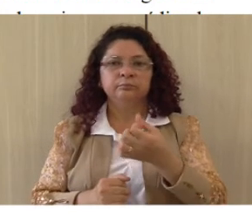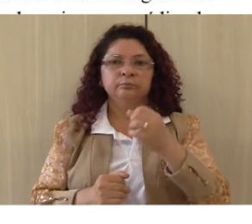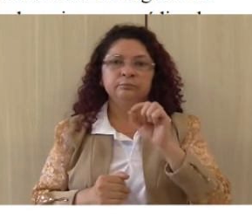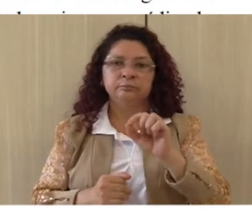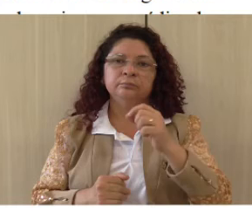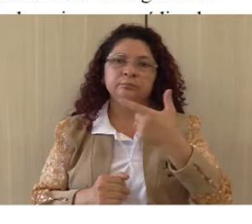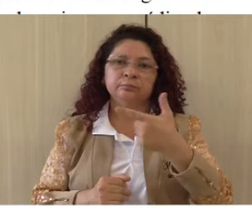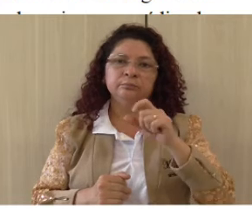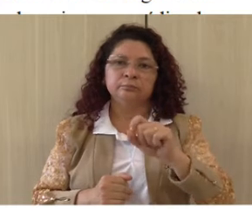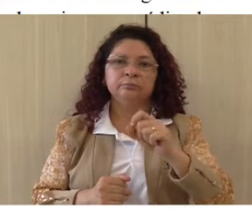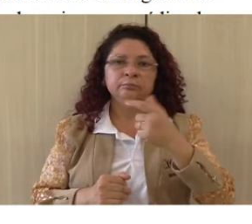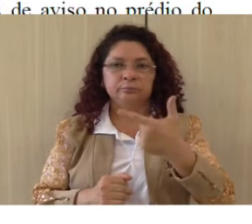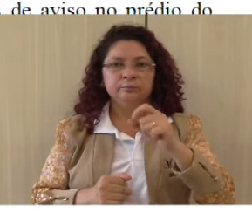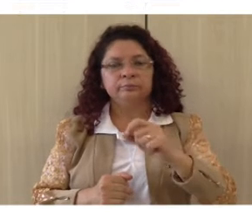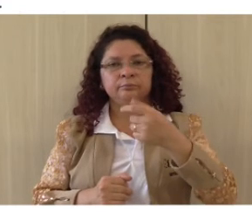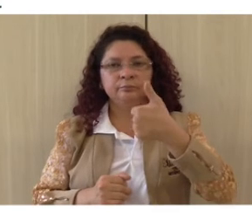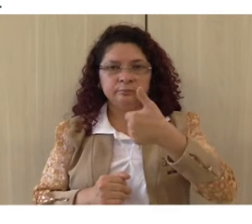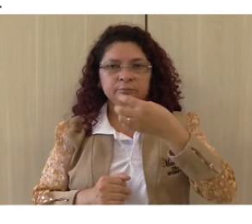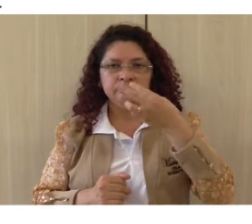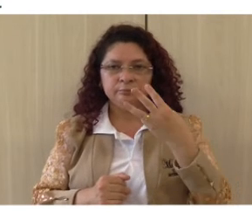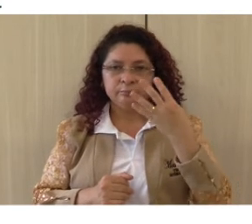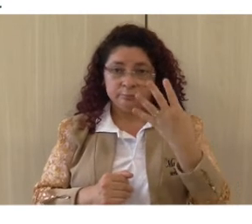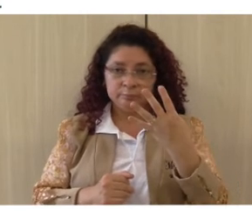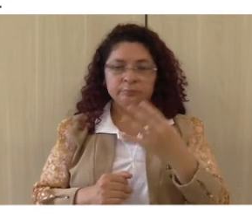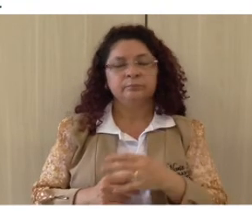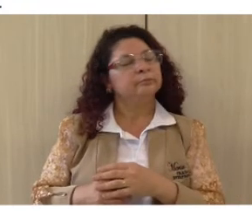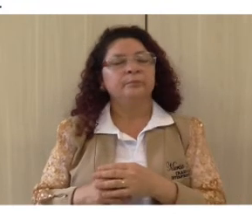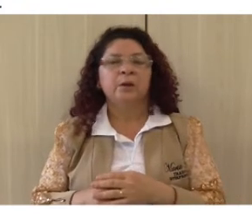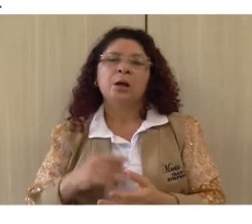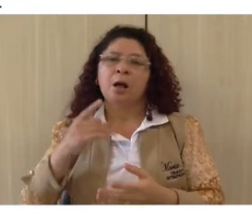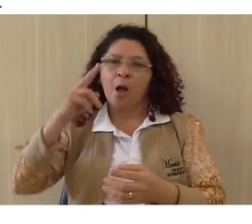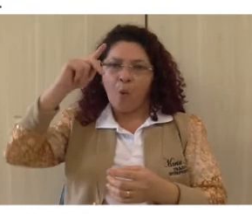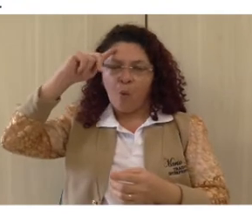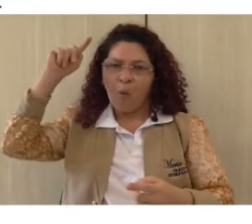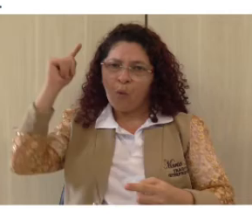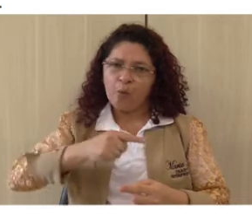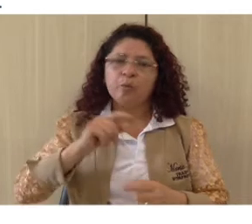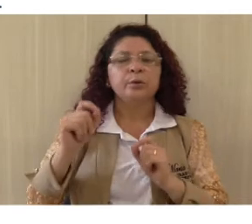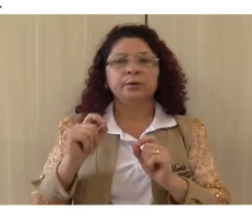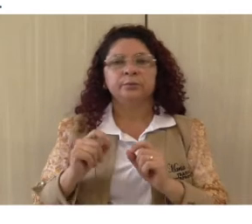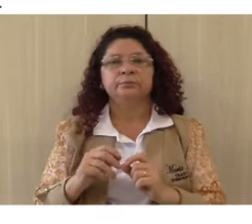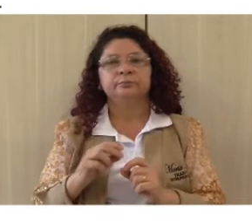6.2.2.14. O candidato deverá, obrigatoriamente, acessar o endereço eletrônico